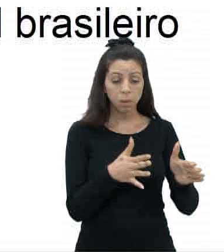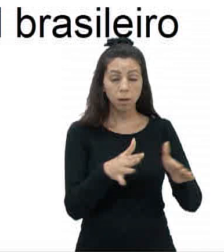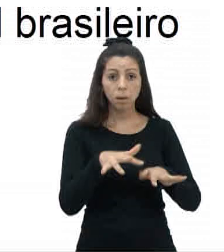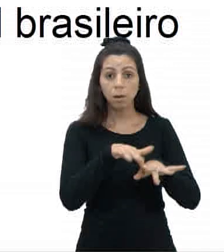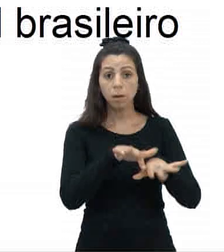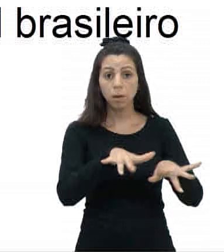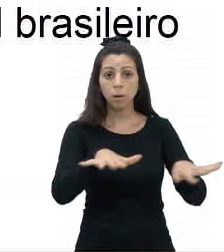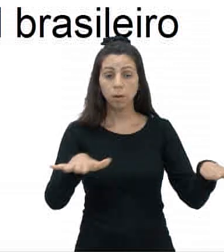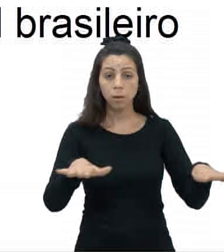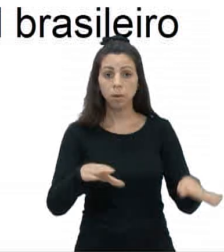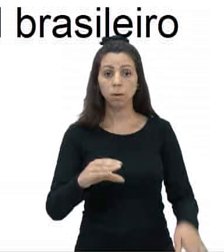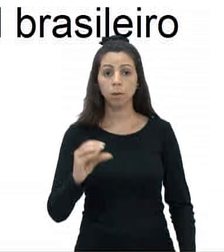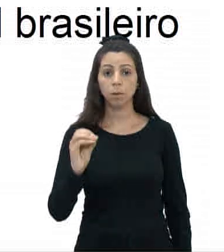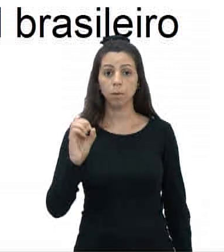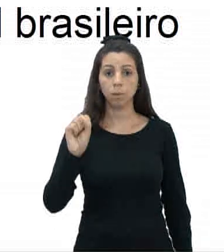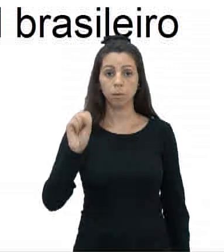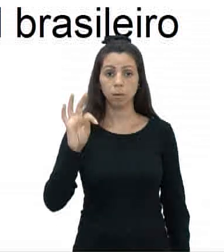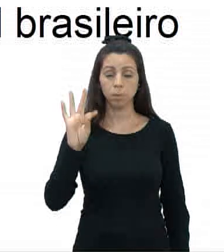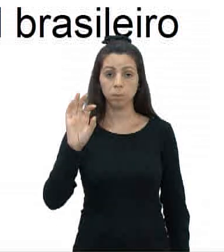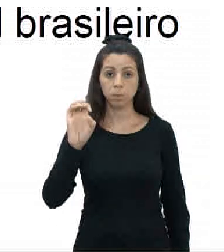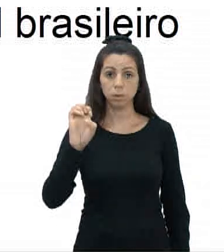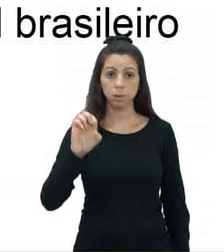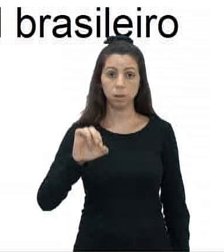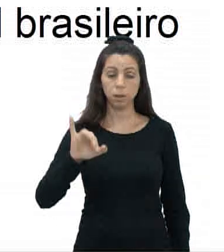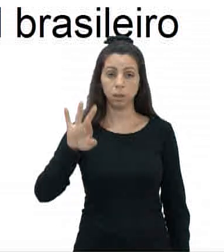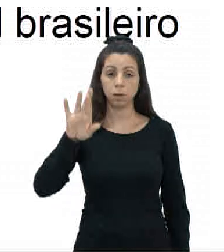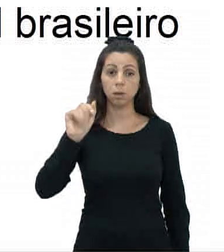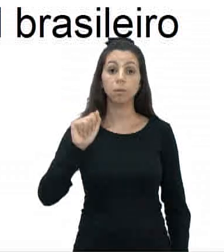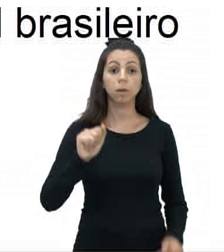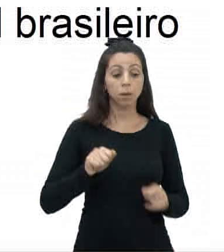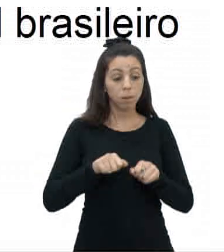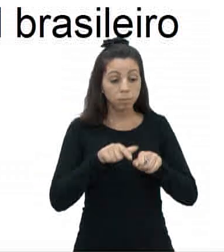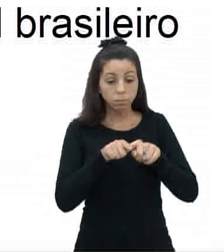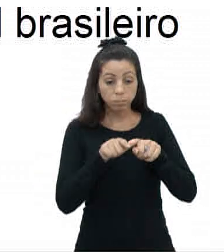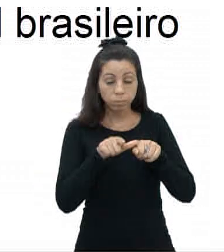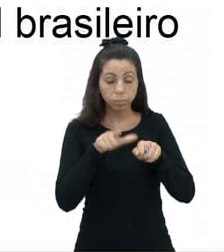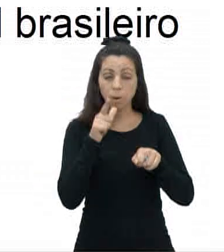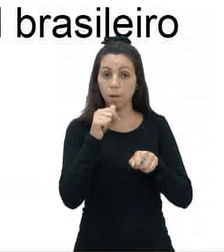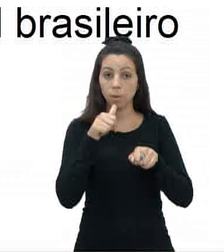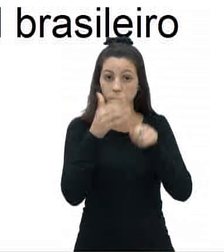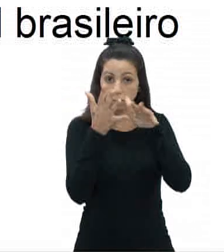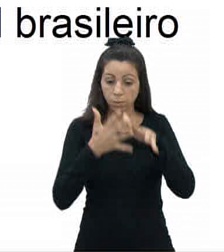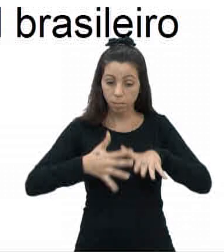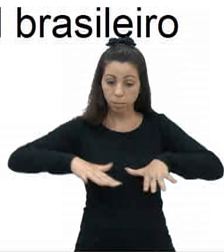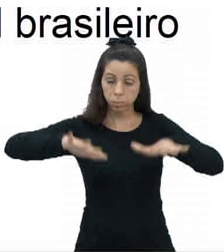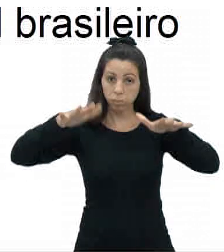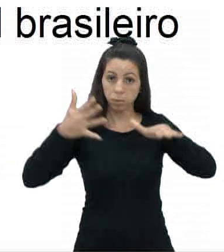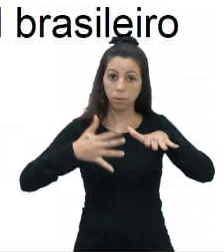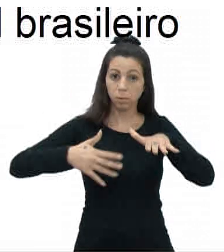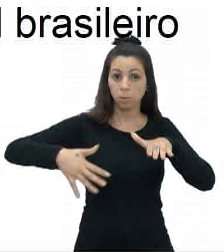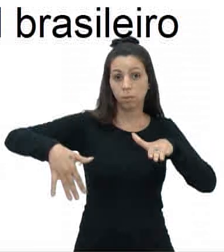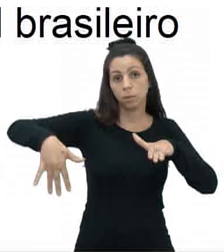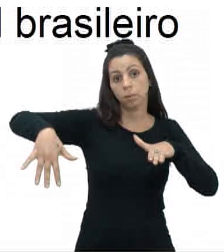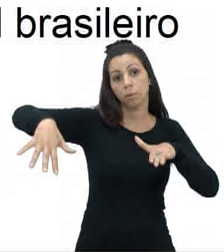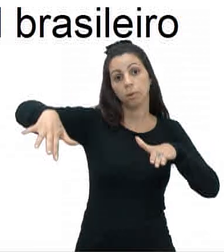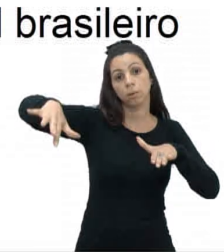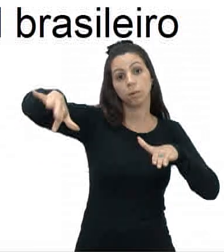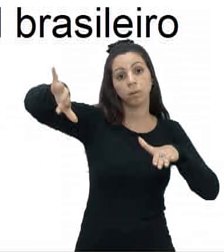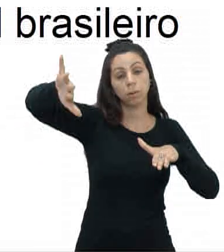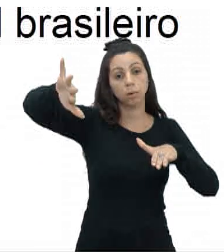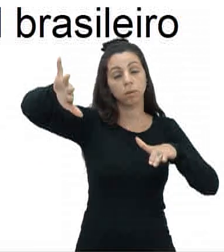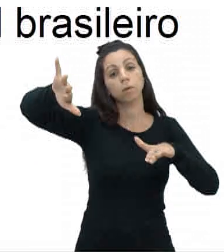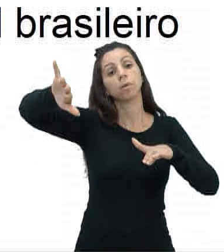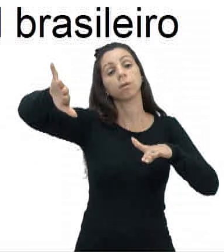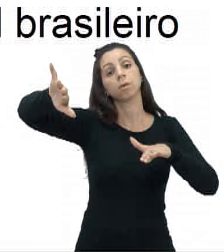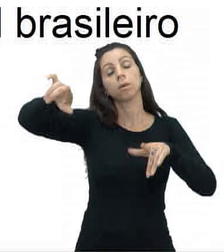estão estabelecidas ao longo do litoral brasileiro, aonde os sedimentos são provenientes do escudo atlântico e também